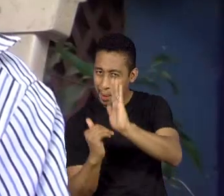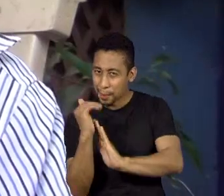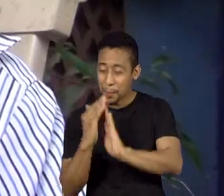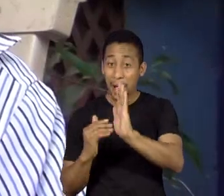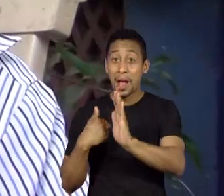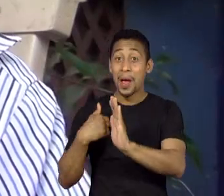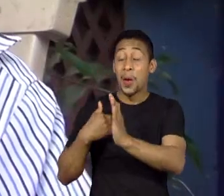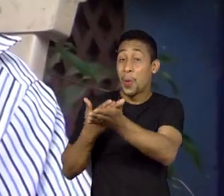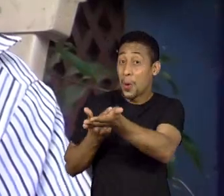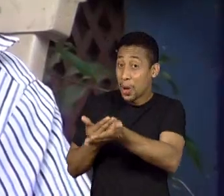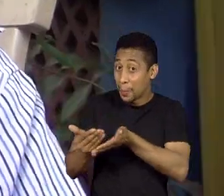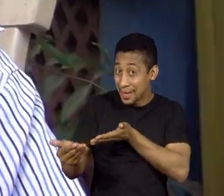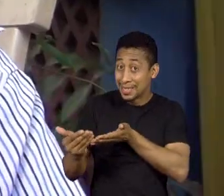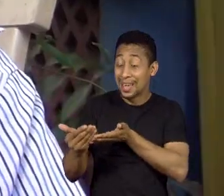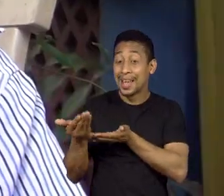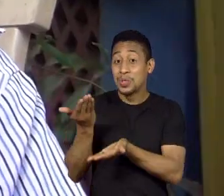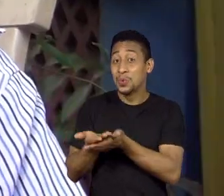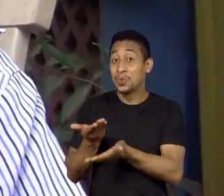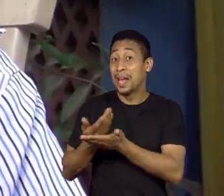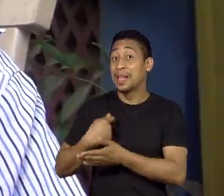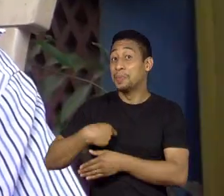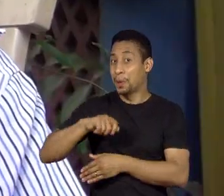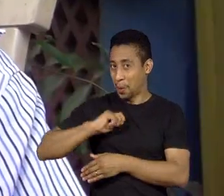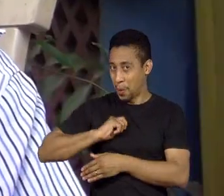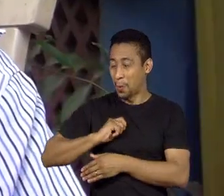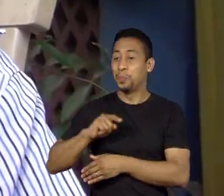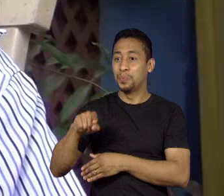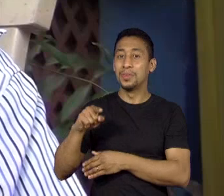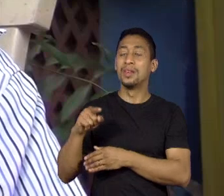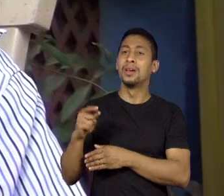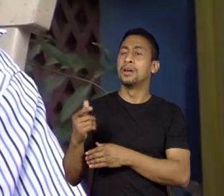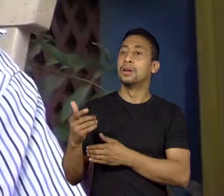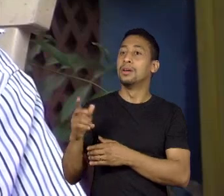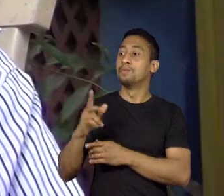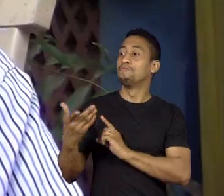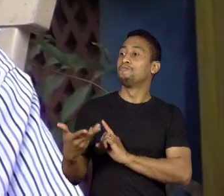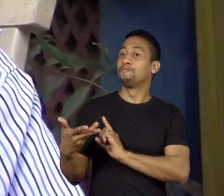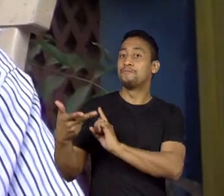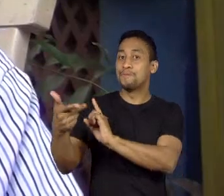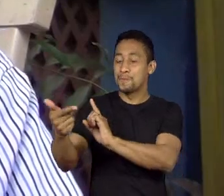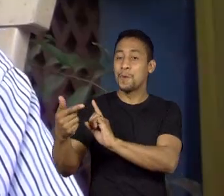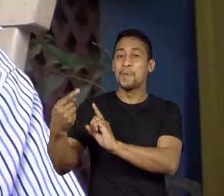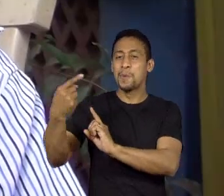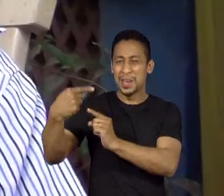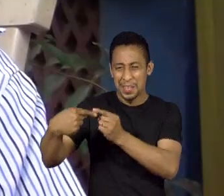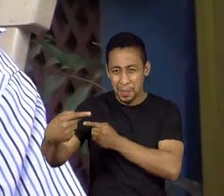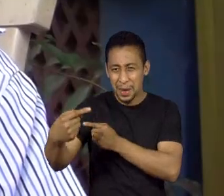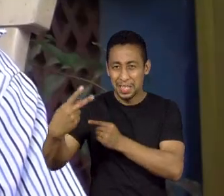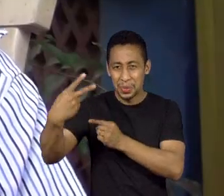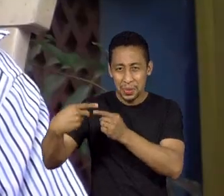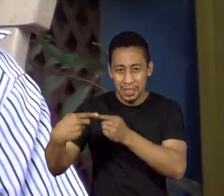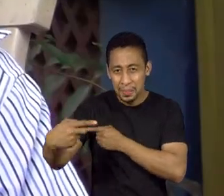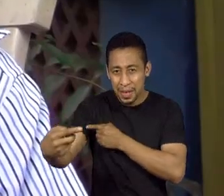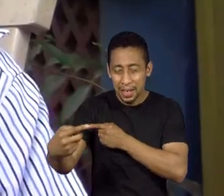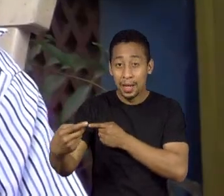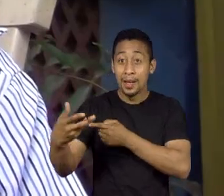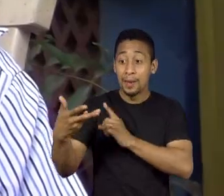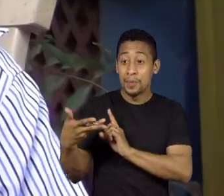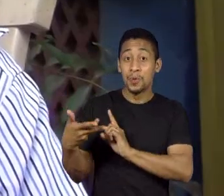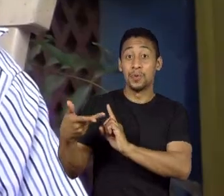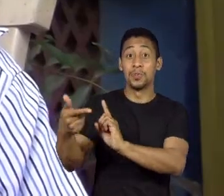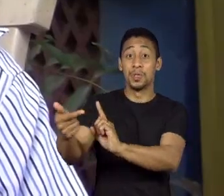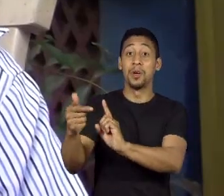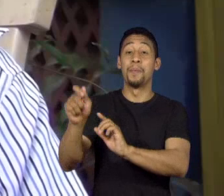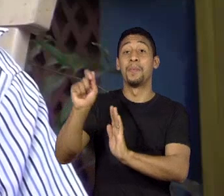conheci um espanholzinho e ele me levou logo na primeira semana, segunda semana que eu conheci, para